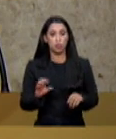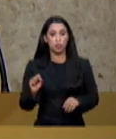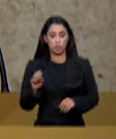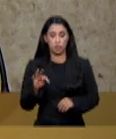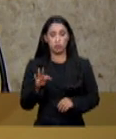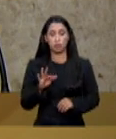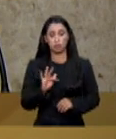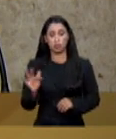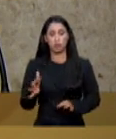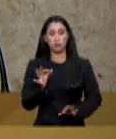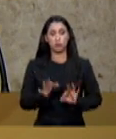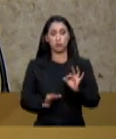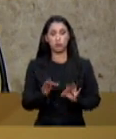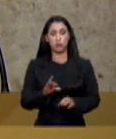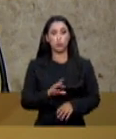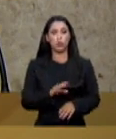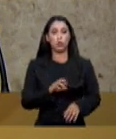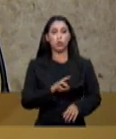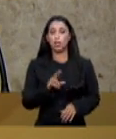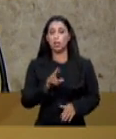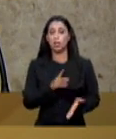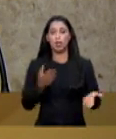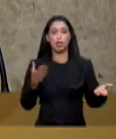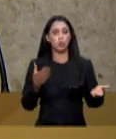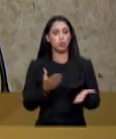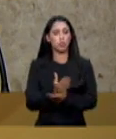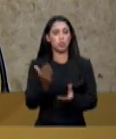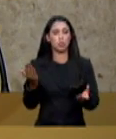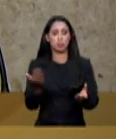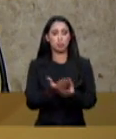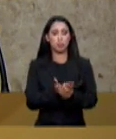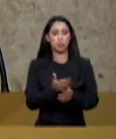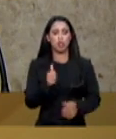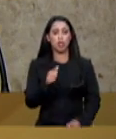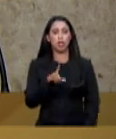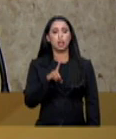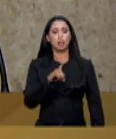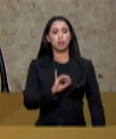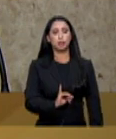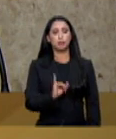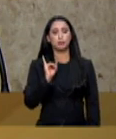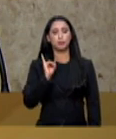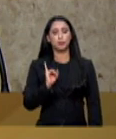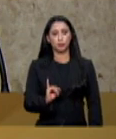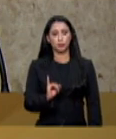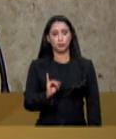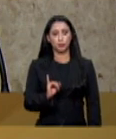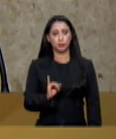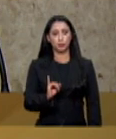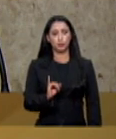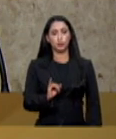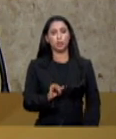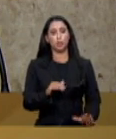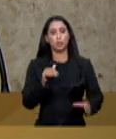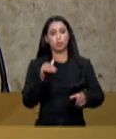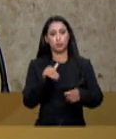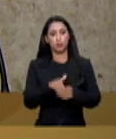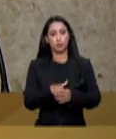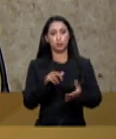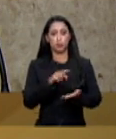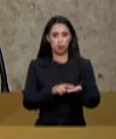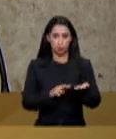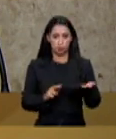unanimidade, julgou improcedente a ação direta nos termos do voto